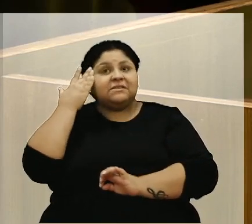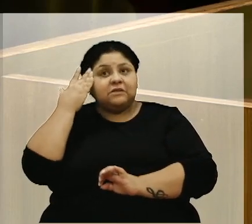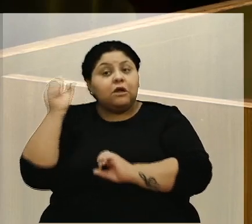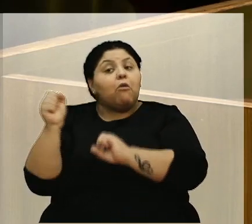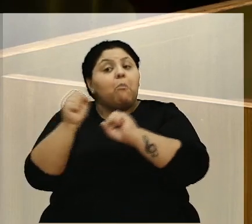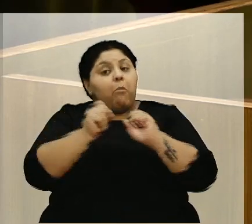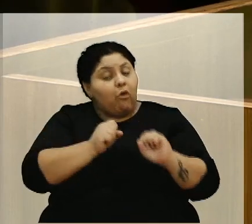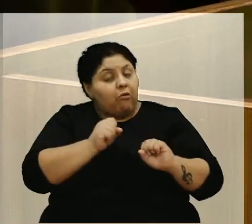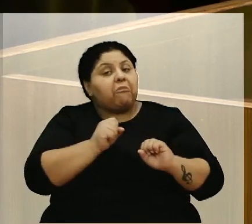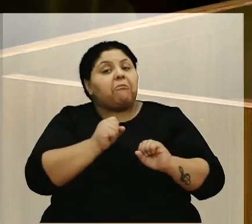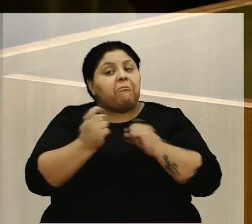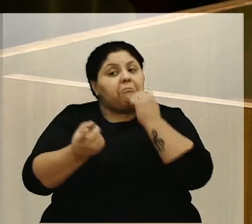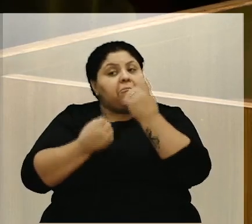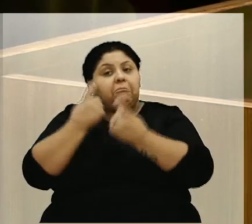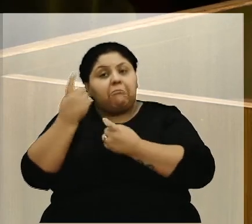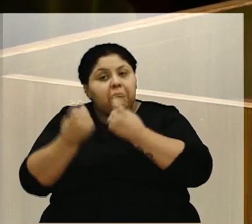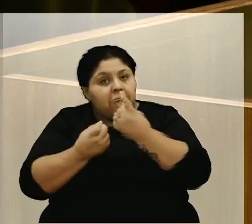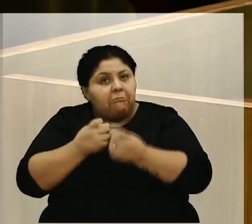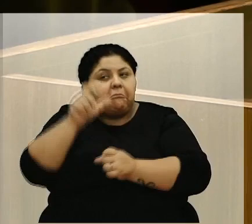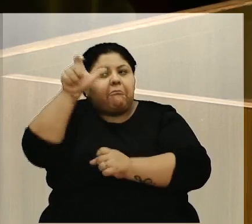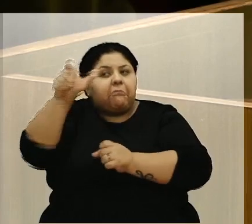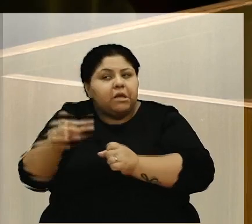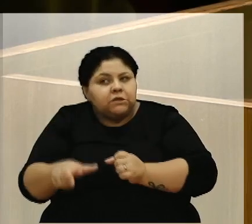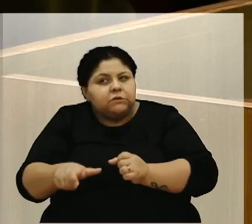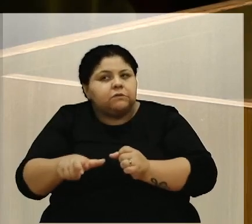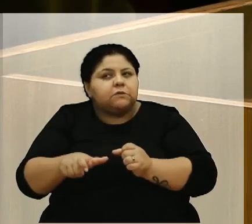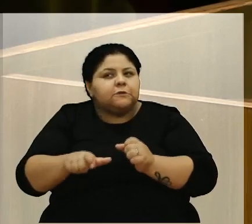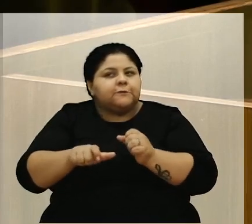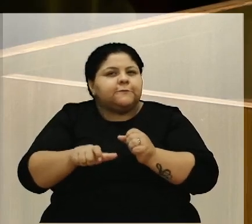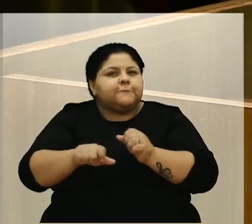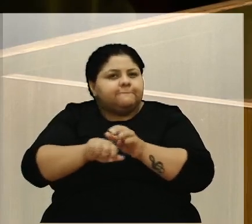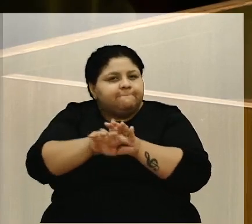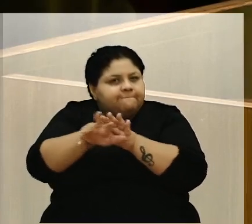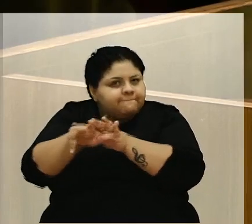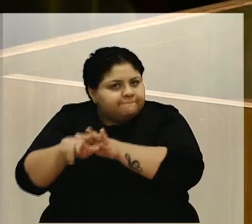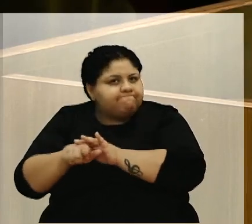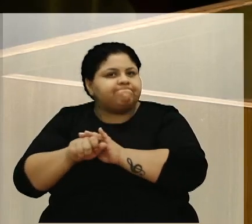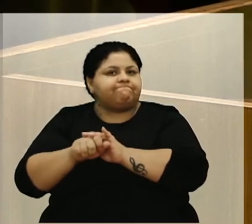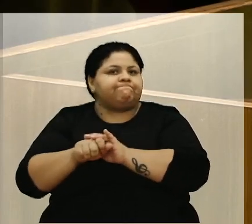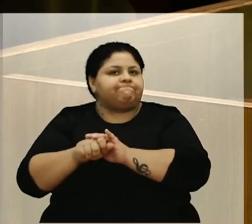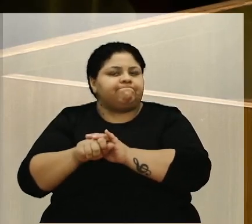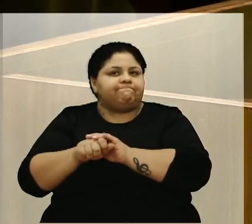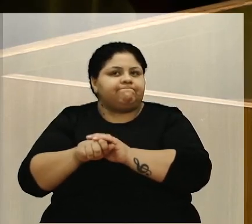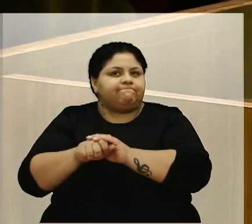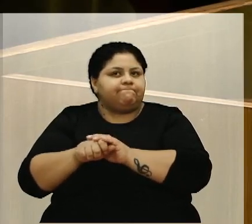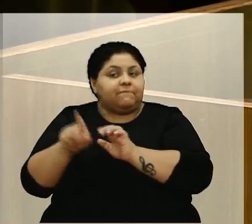pode ter algum engano ou alguma má fé, que não é a